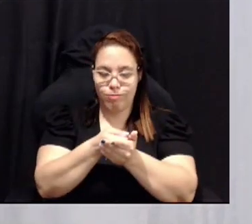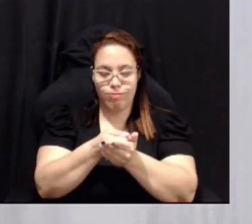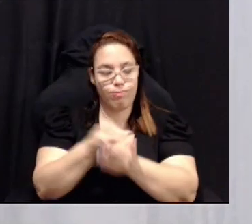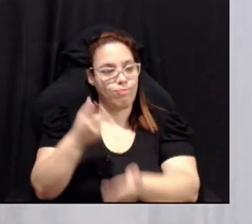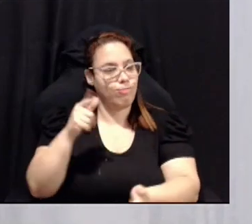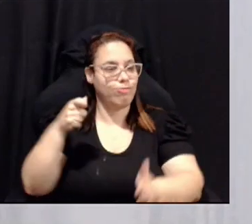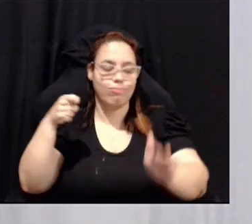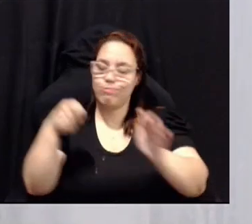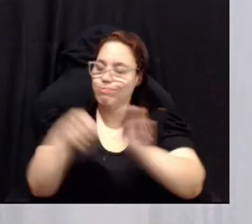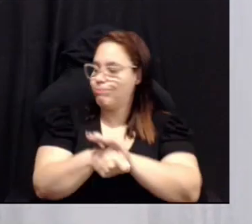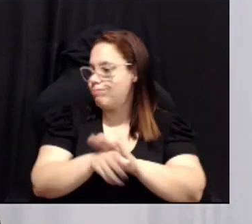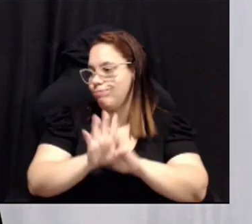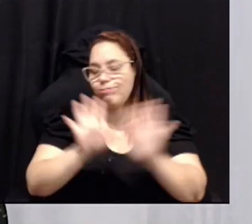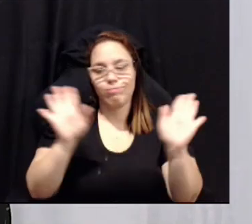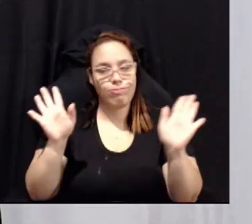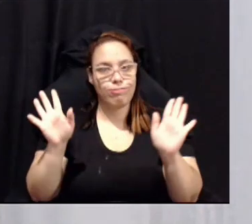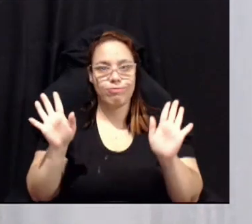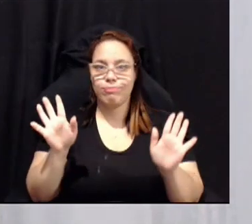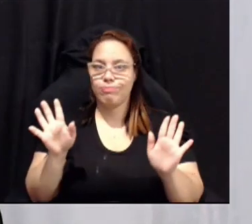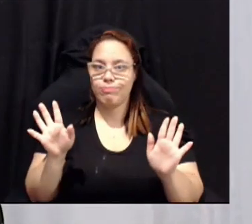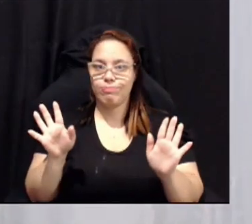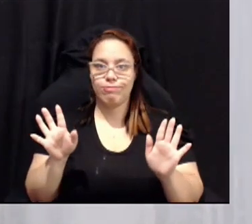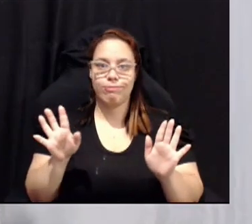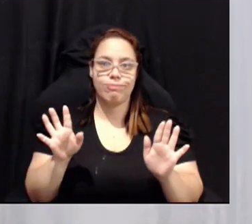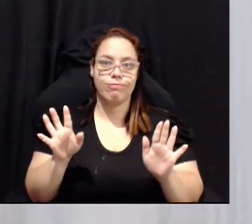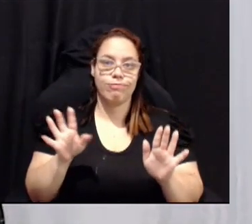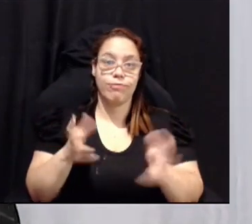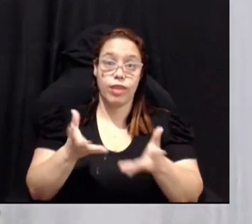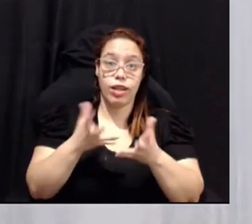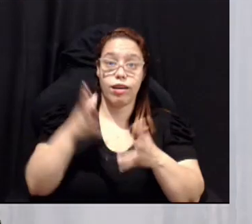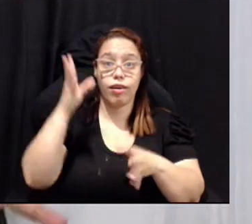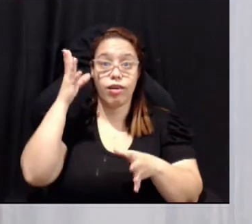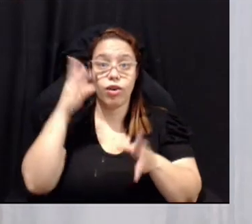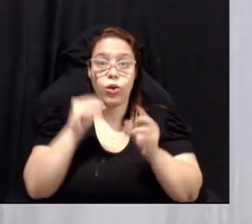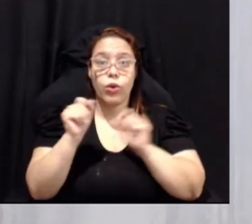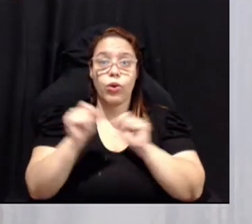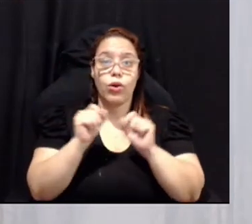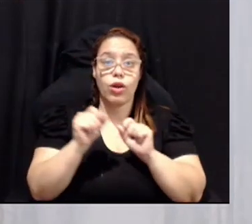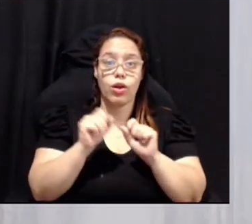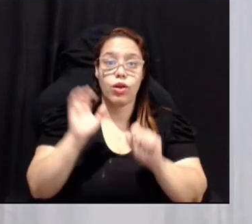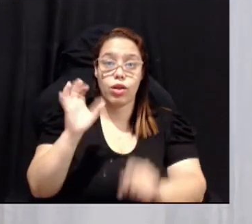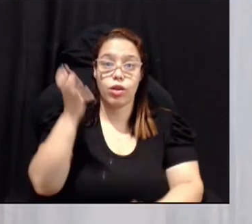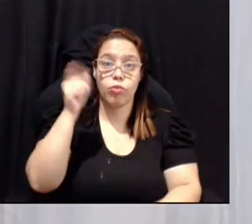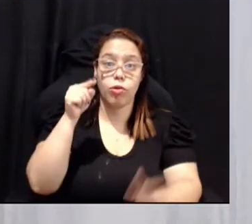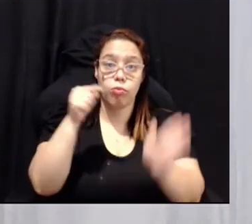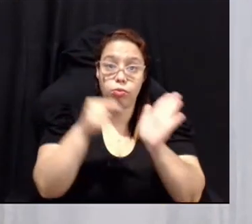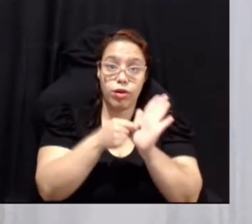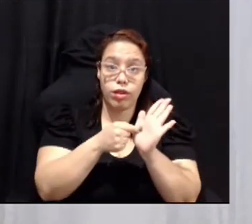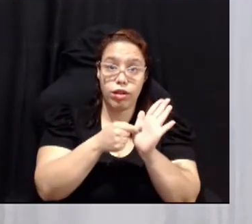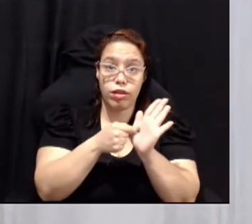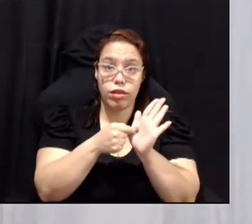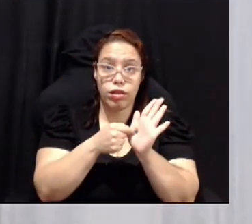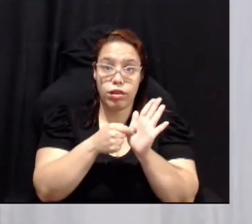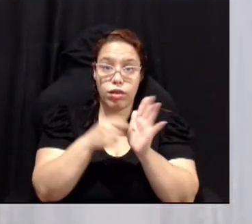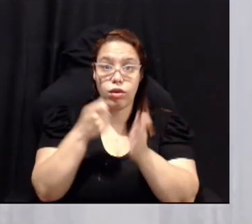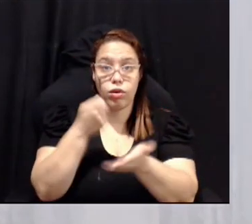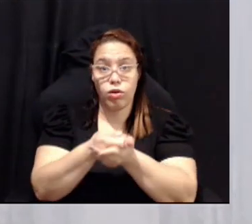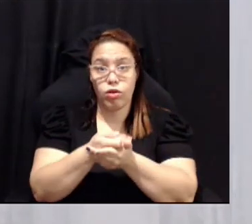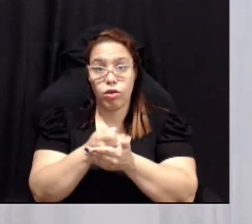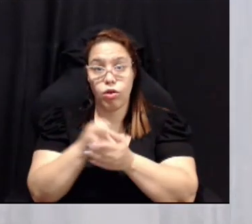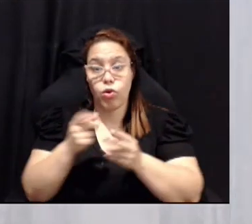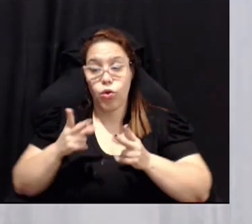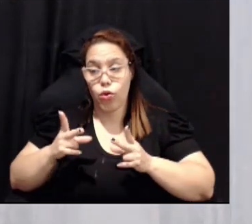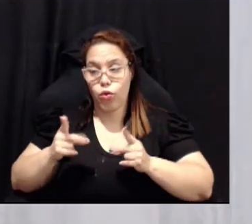dinheiro, mesmo que você queira saber, o que acontece se eu apertar nesse botão aqui? Você pode comprar ou vender um